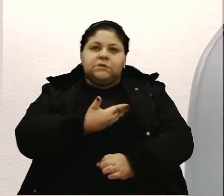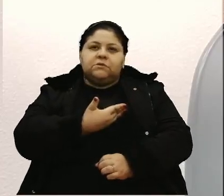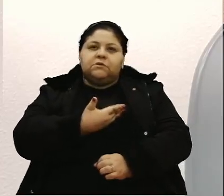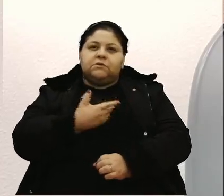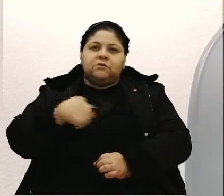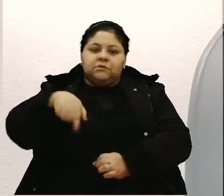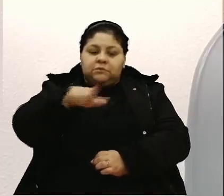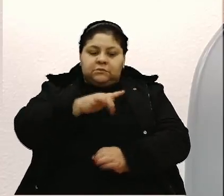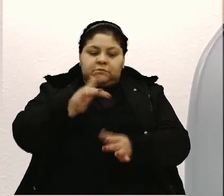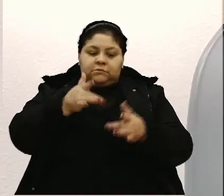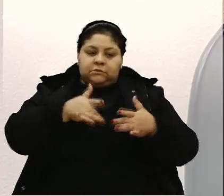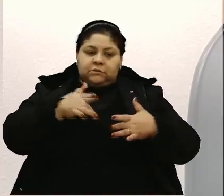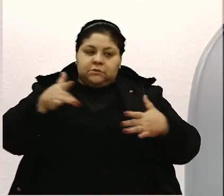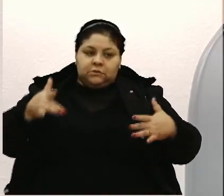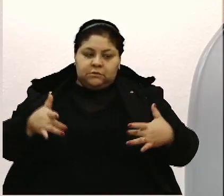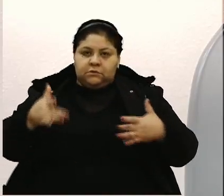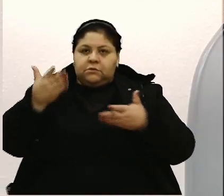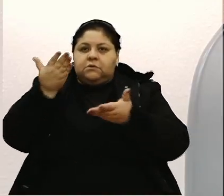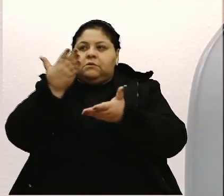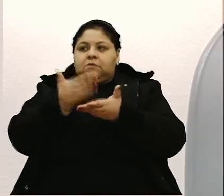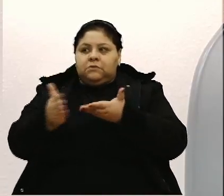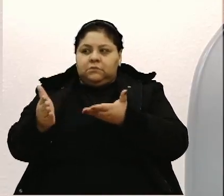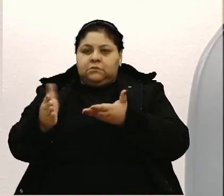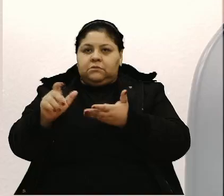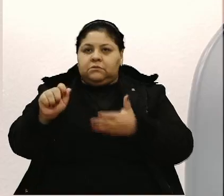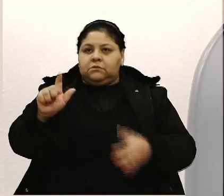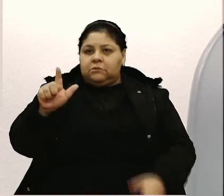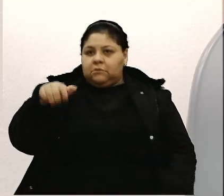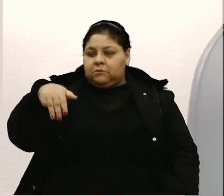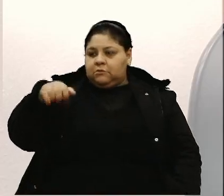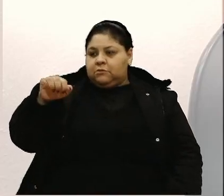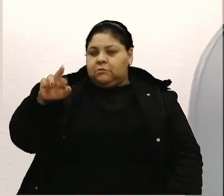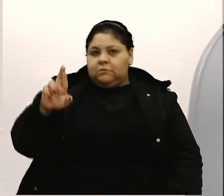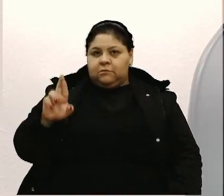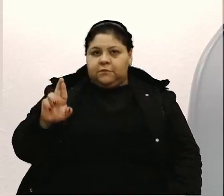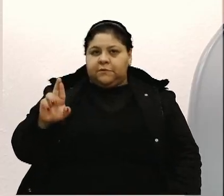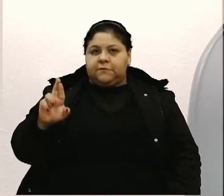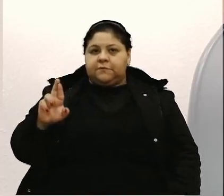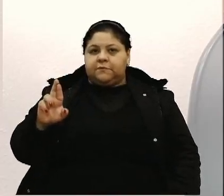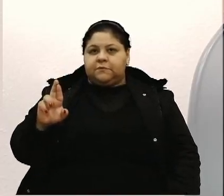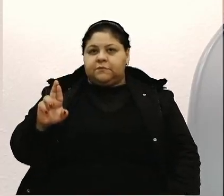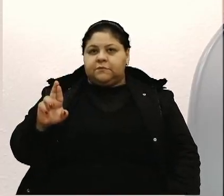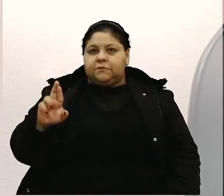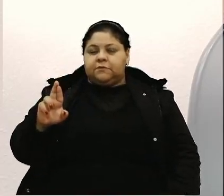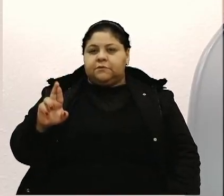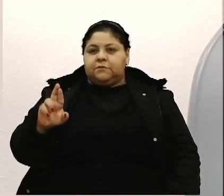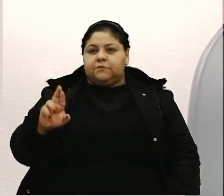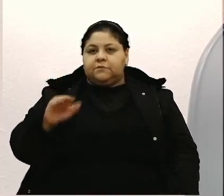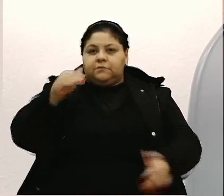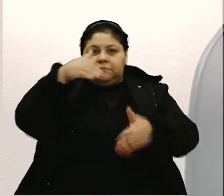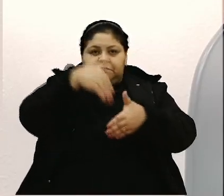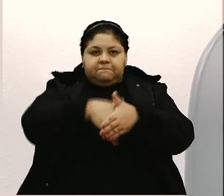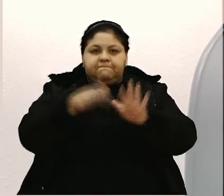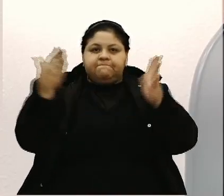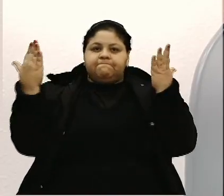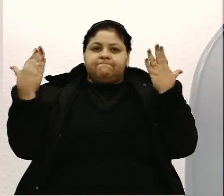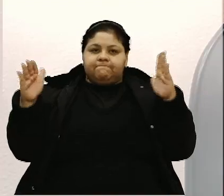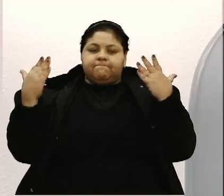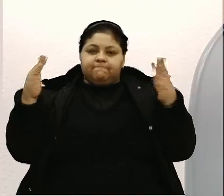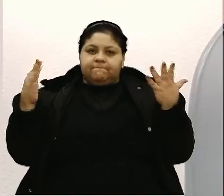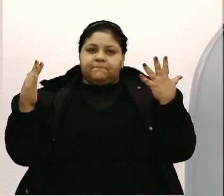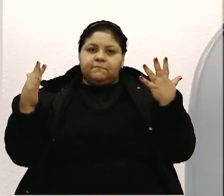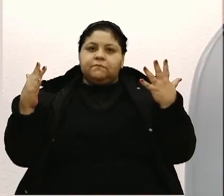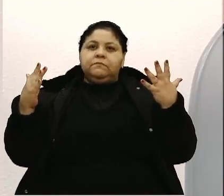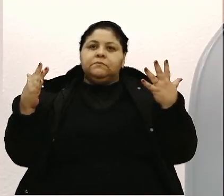nossa solidariedade à perda do seu Almiro Domingos Vieser. E um voto de congratulação,